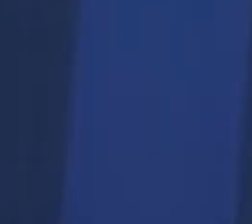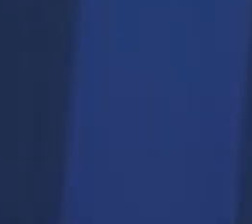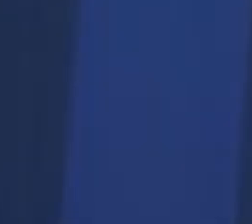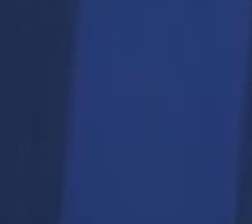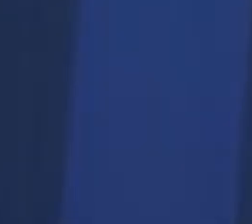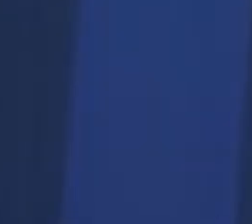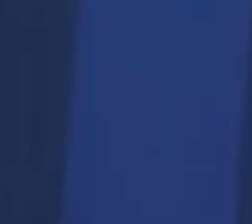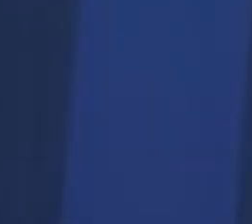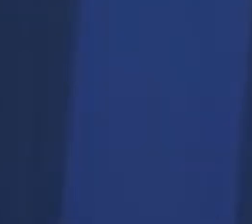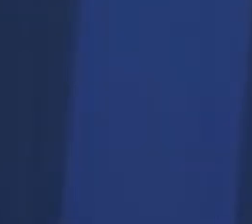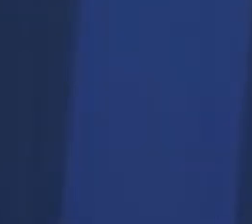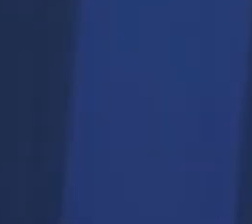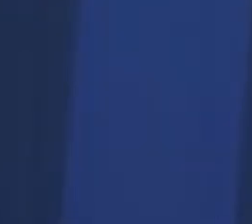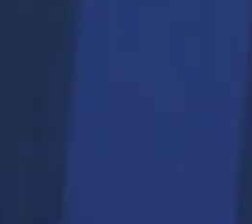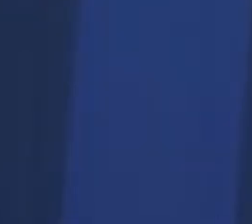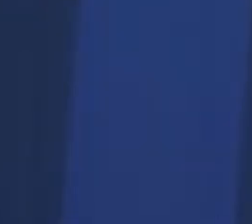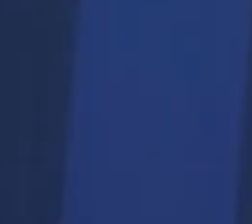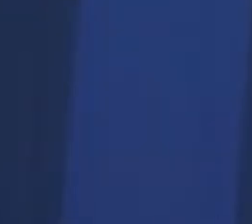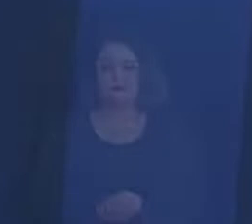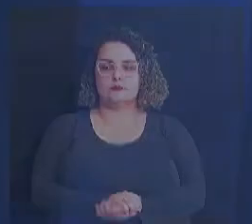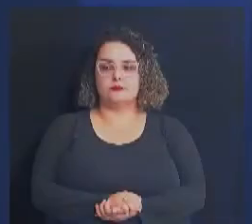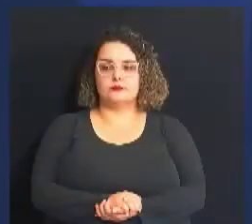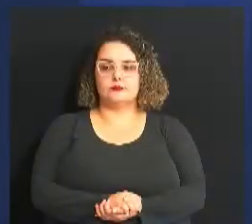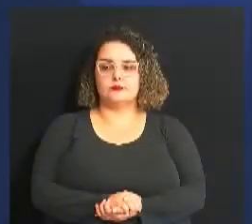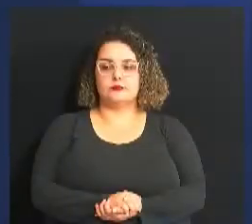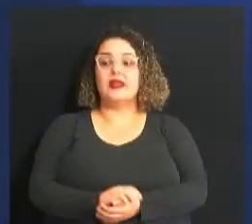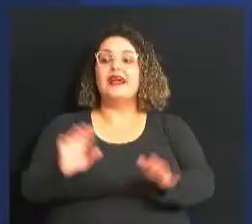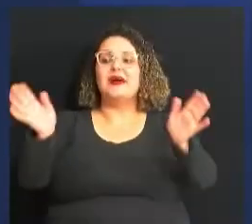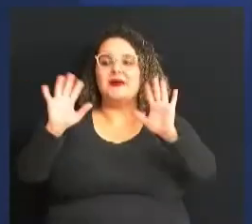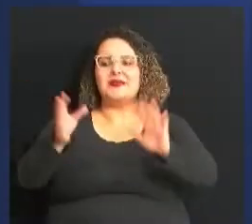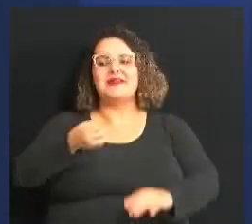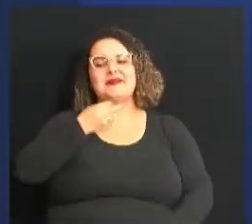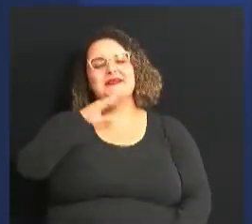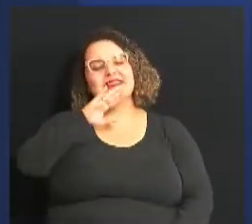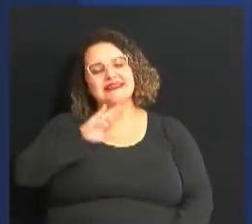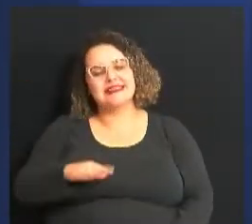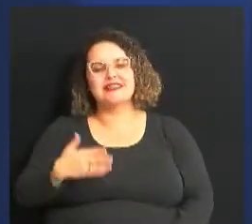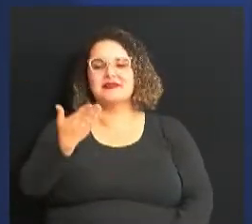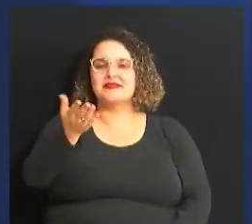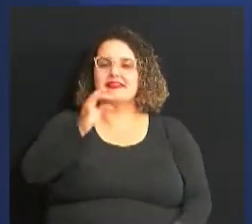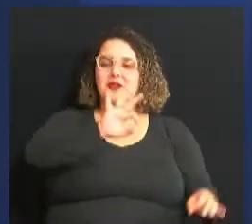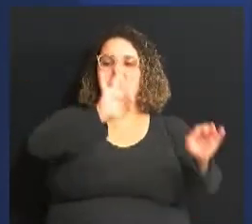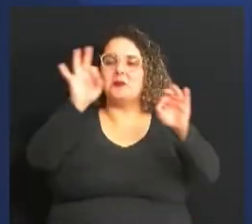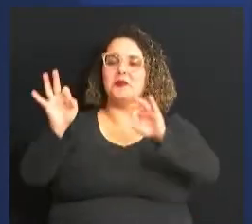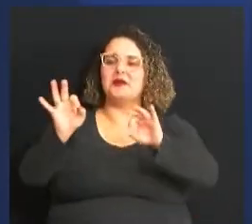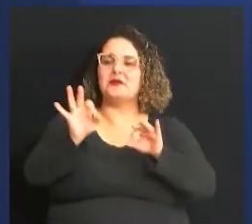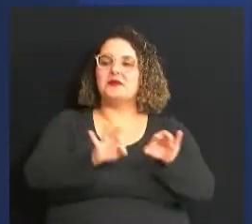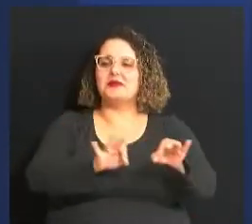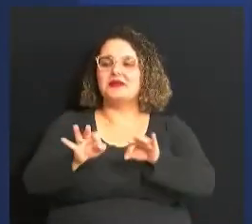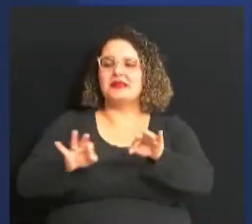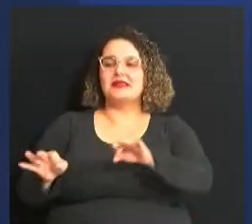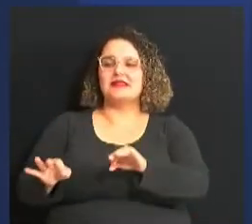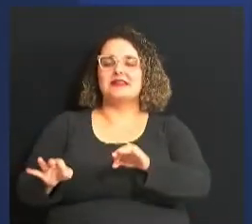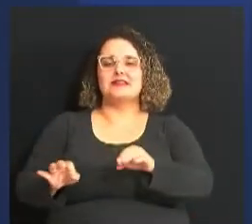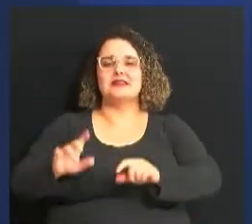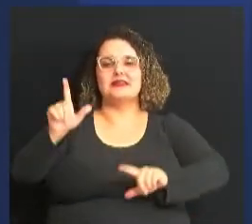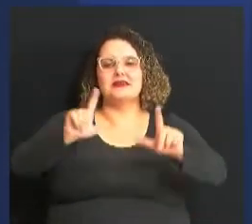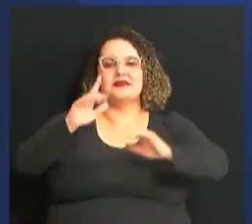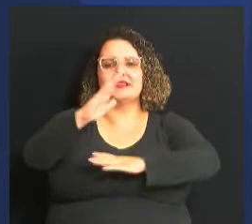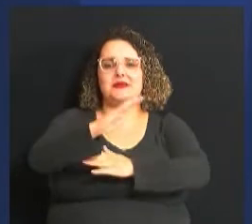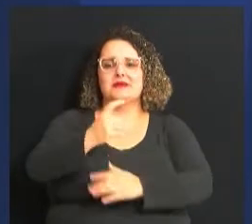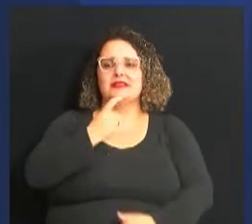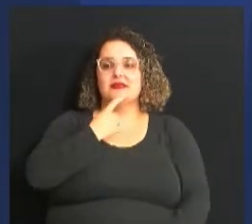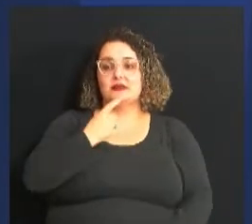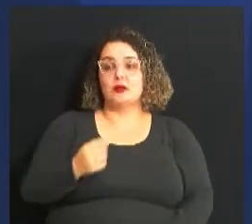Olá, muito boa tarde para você que está aí acompanhando a programação da TV Câmara Campinas. Muito obrigada pela sua companhia e audiência ao